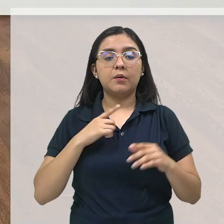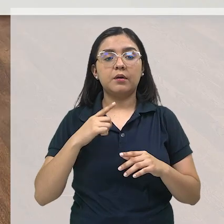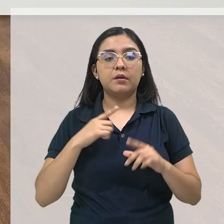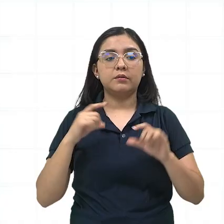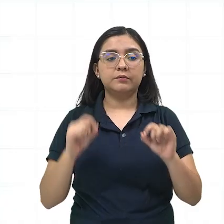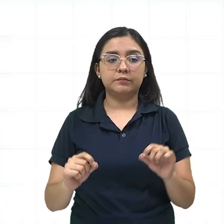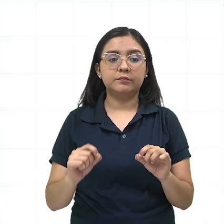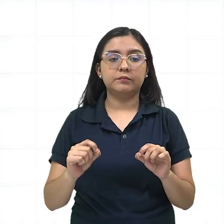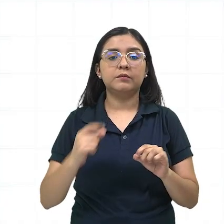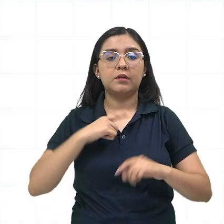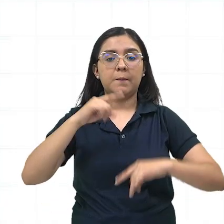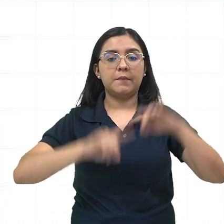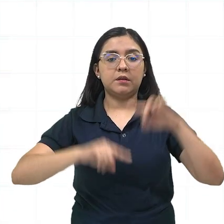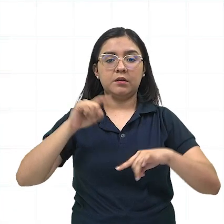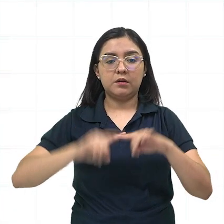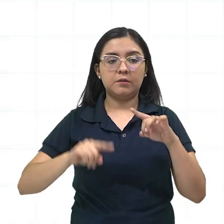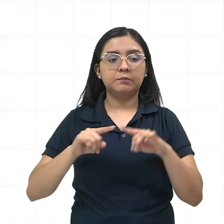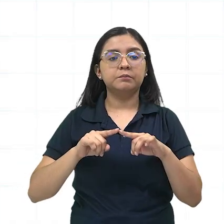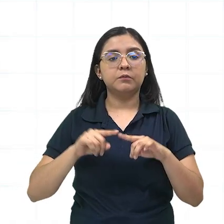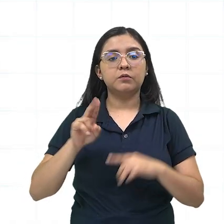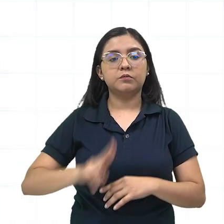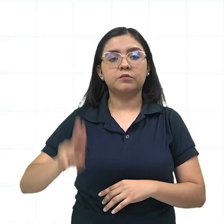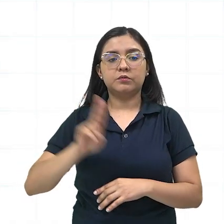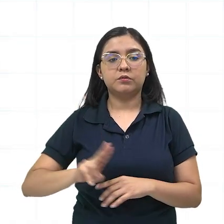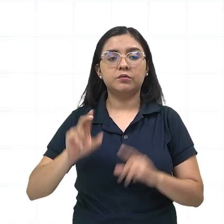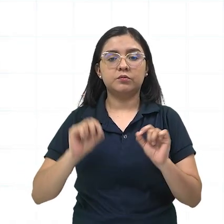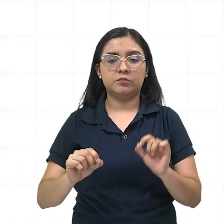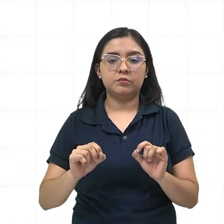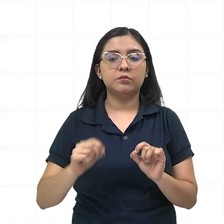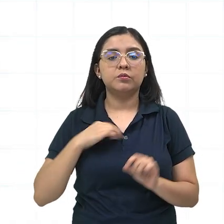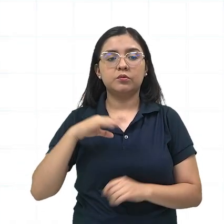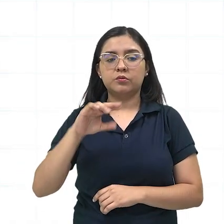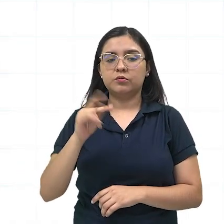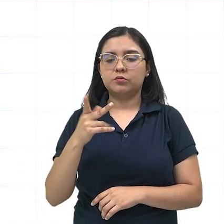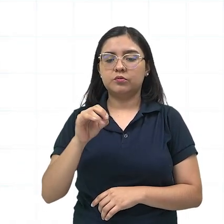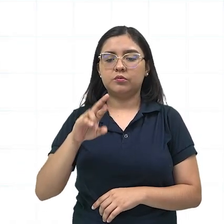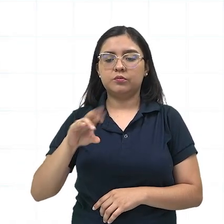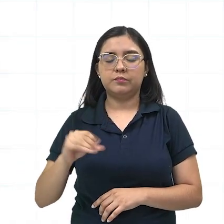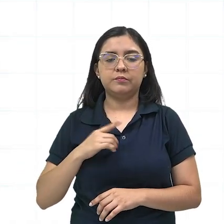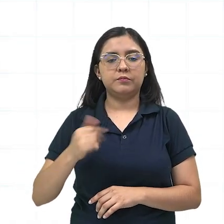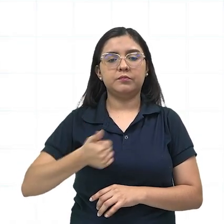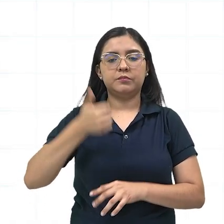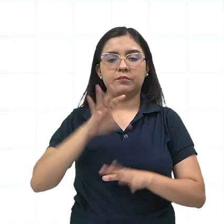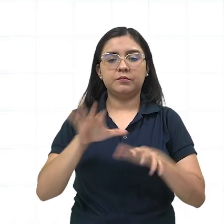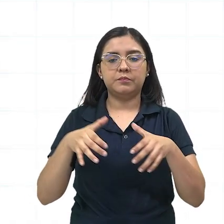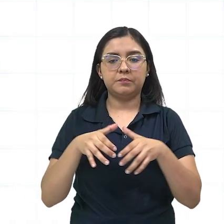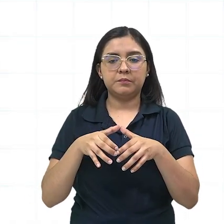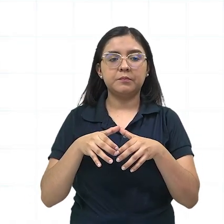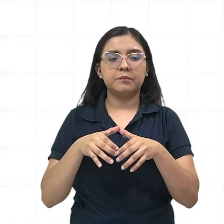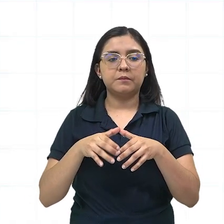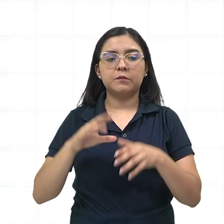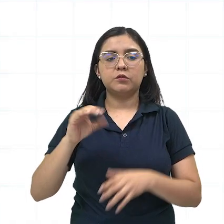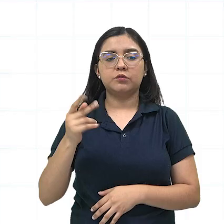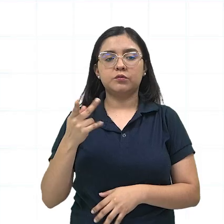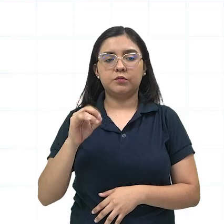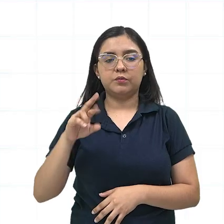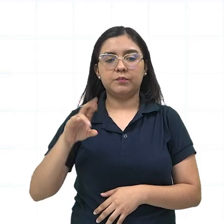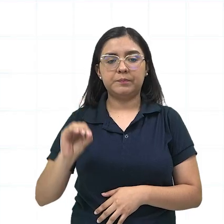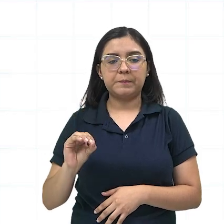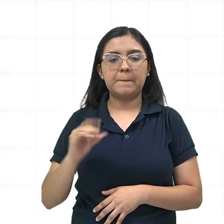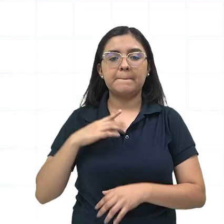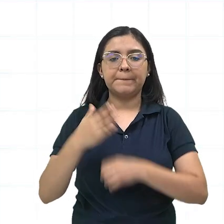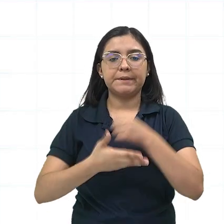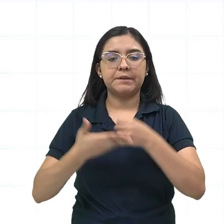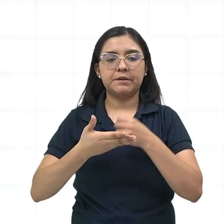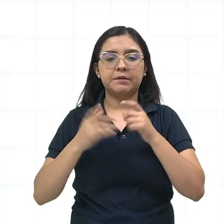composição instrumental, ou seja, dos instrumentos dos primeiros grupos de choro,